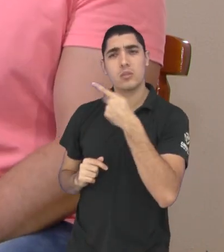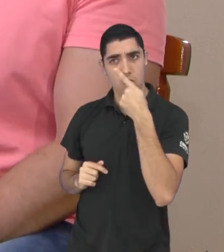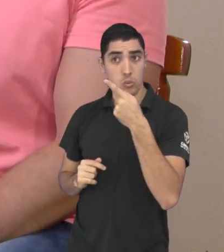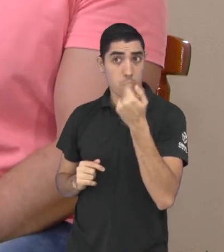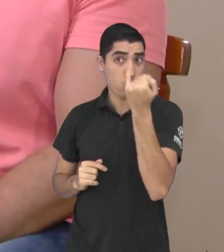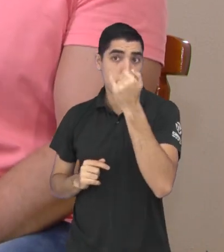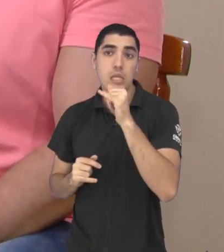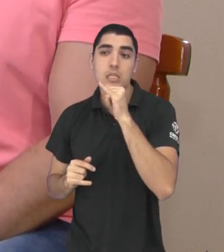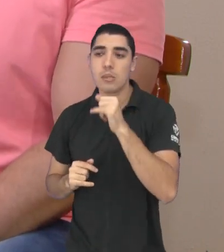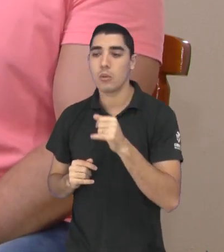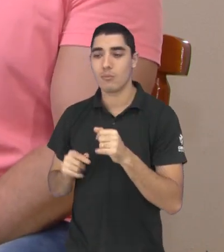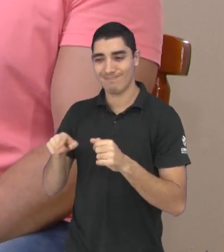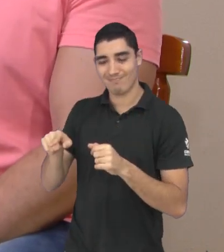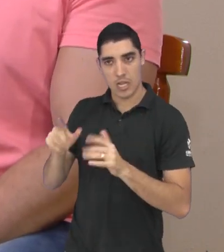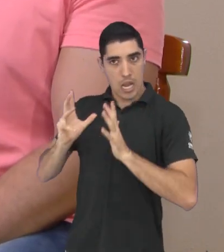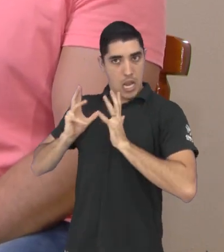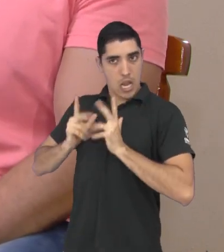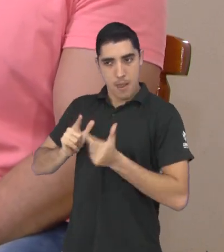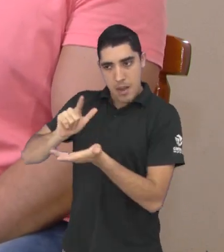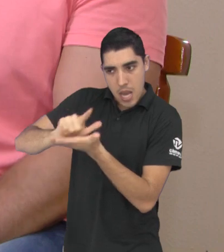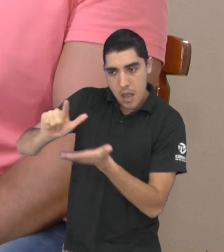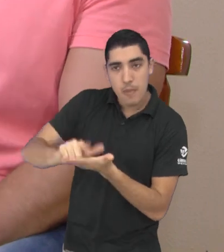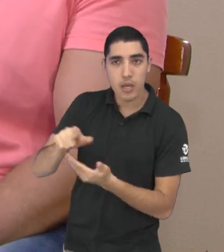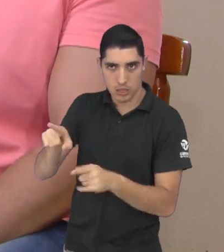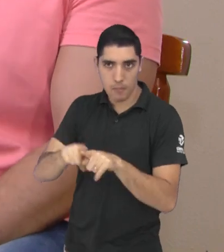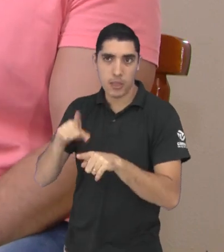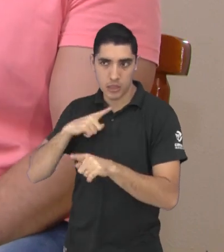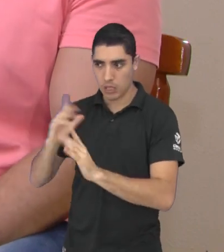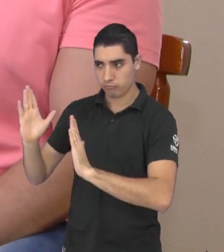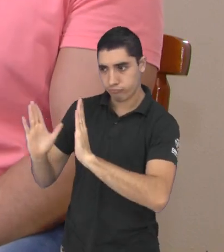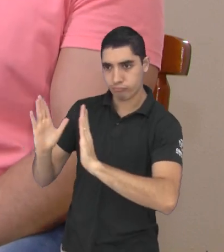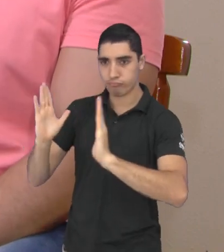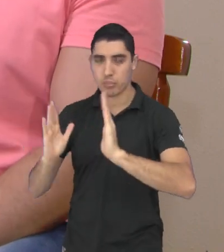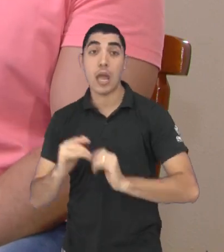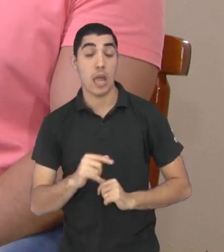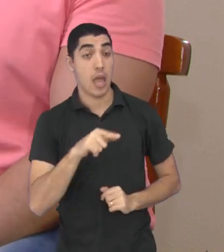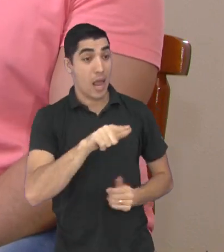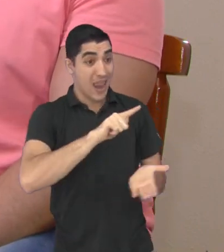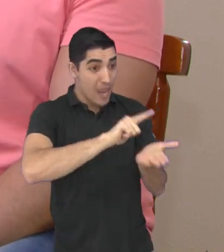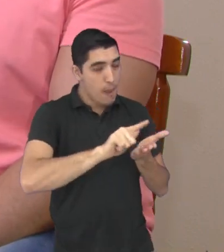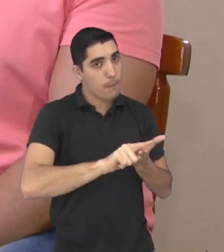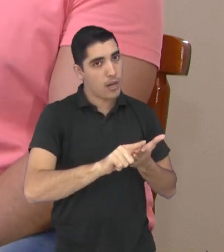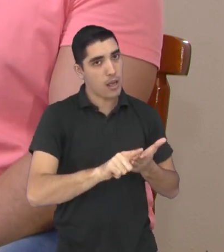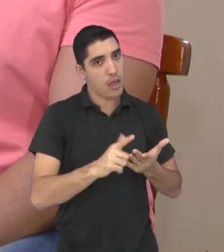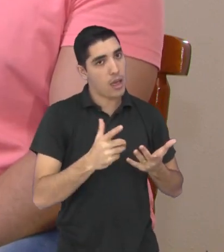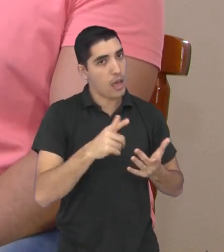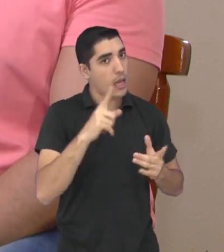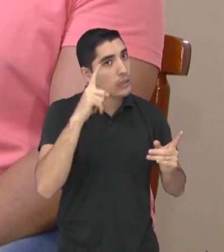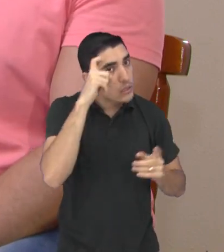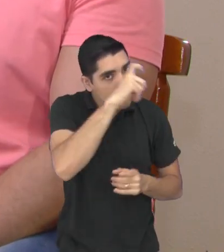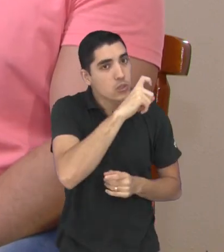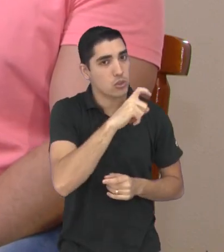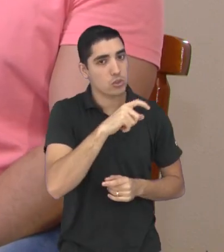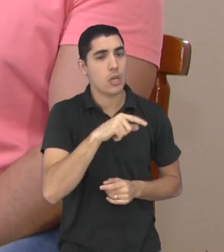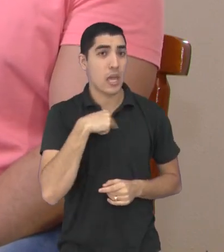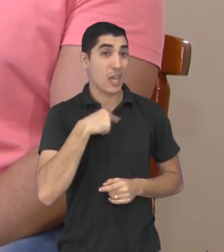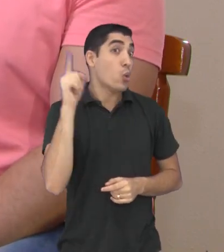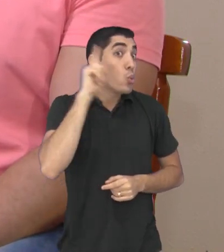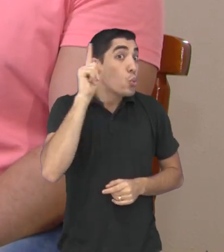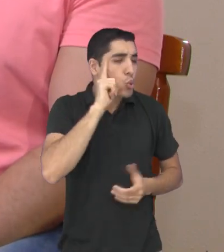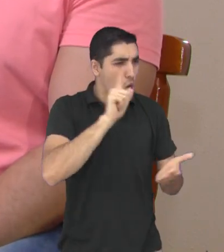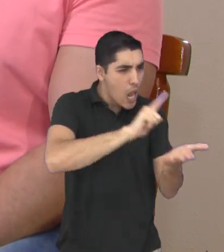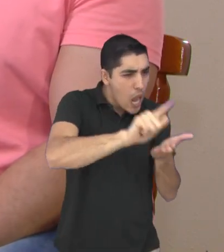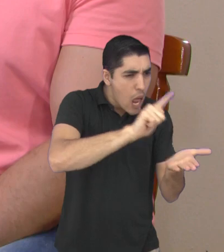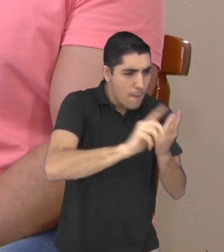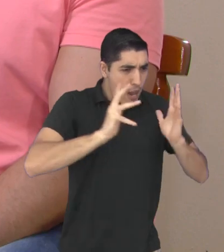nesse ponto importante, né? Pra limpar, na verdade, também tem que ter uma rotininha aí. Sim, pra limpar dá um trabalho. Eu não tiro a água, eu não limpo o aquário